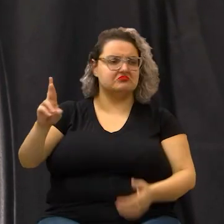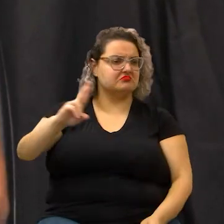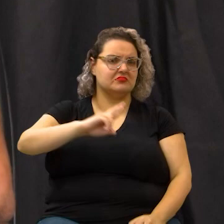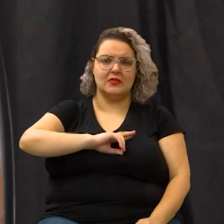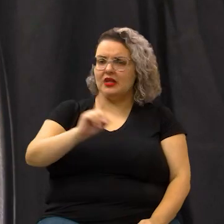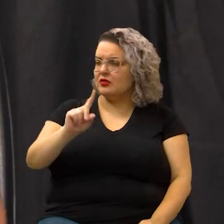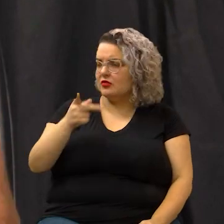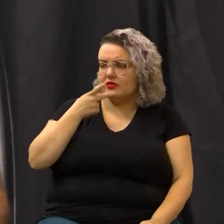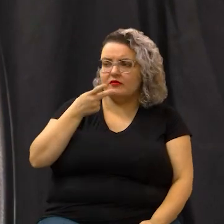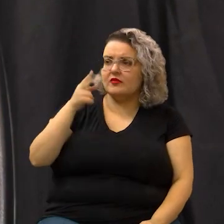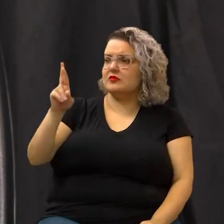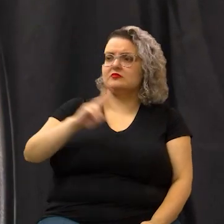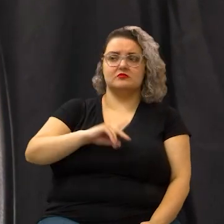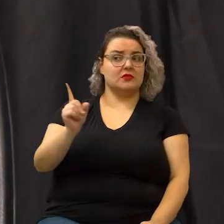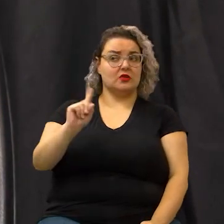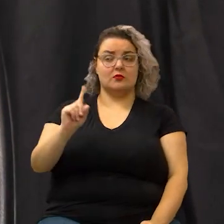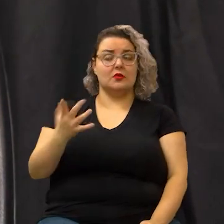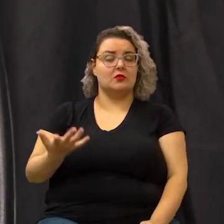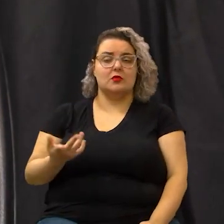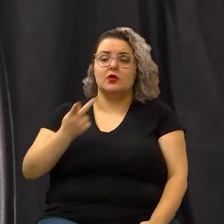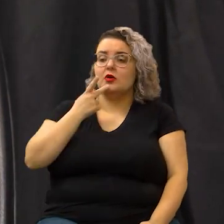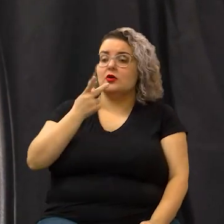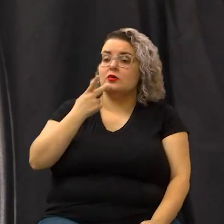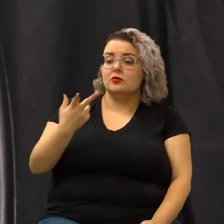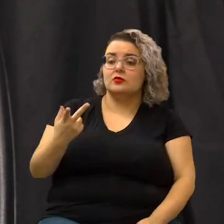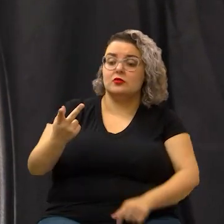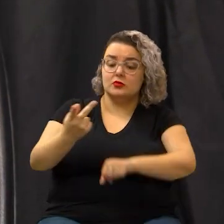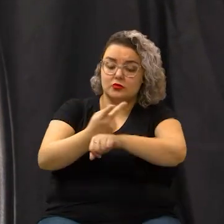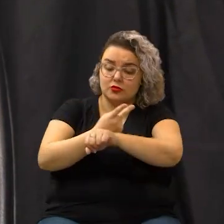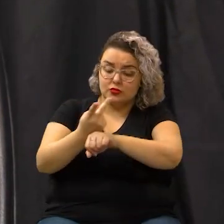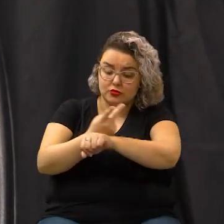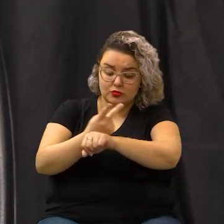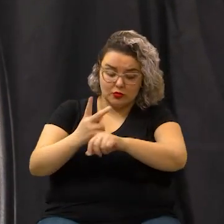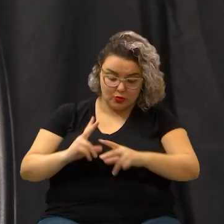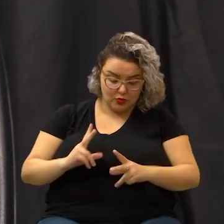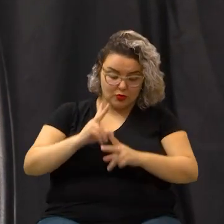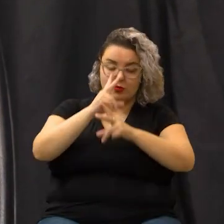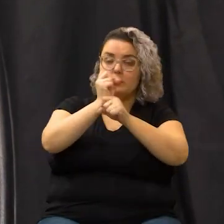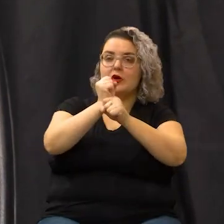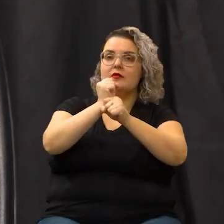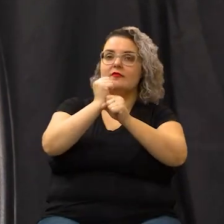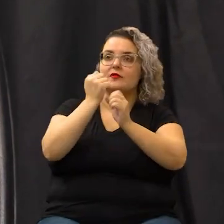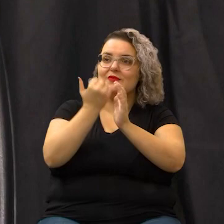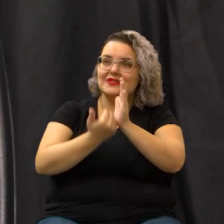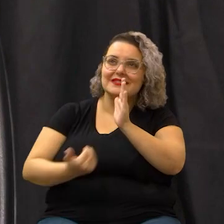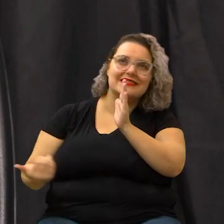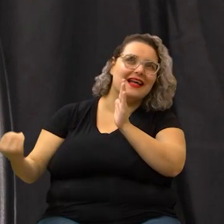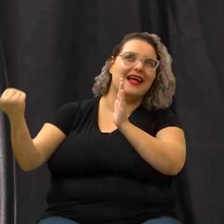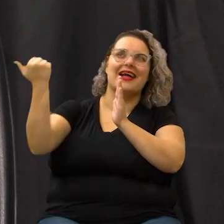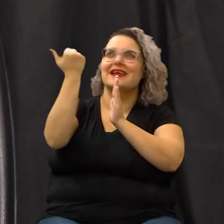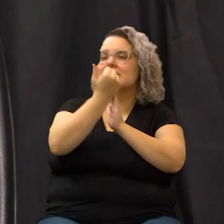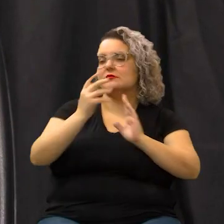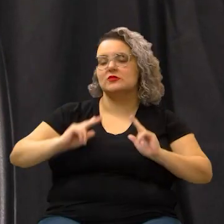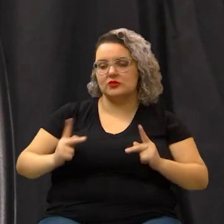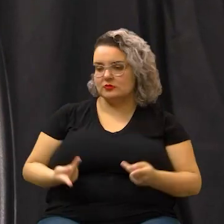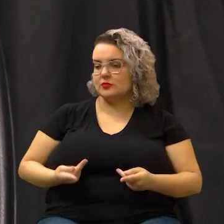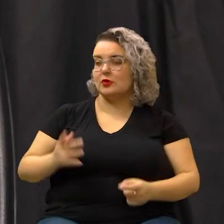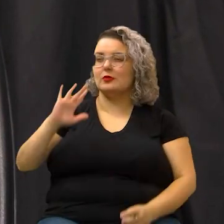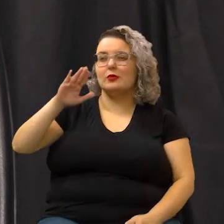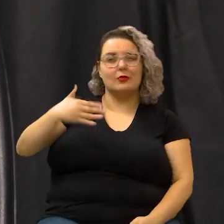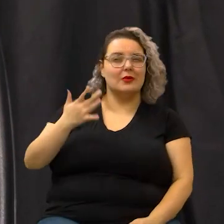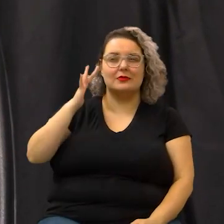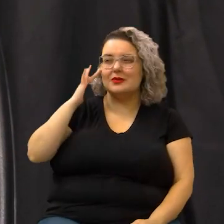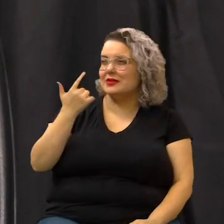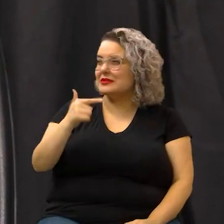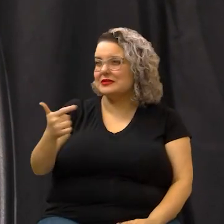sabe? Independente de religião, não estou falando de religião aqui não. Eu estou falando de buscar uma força sobrenatural